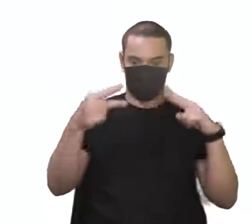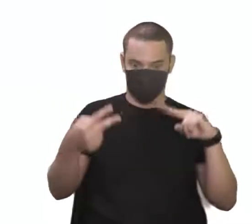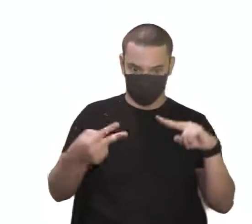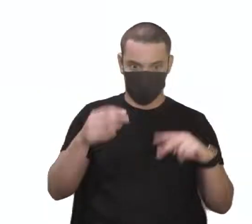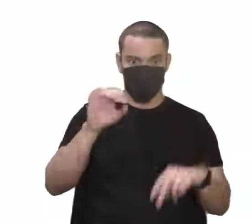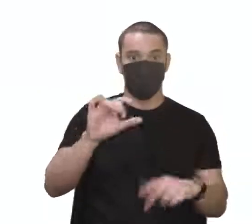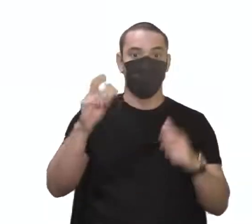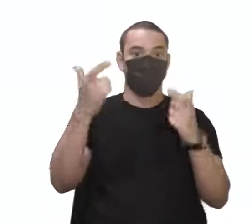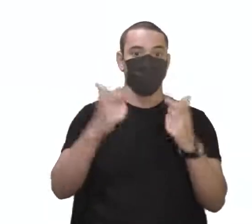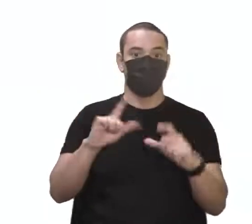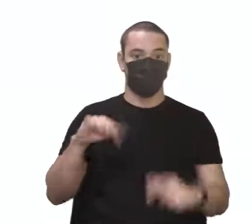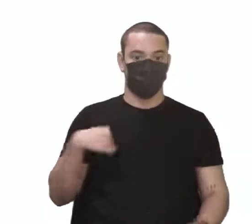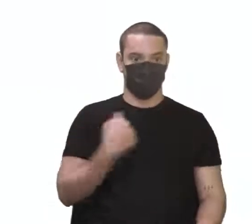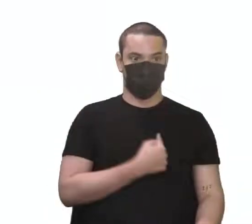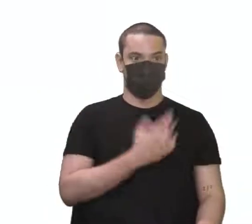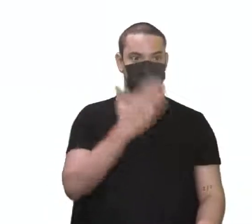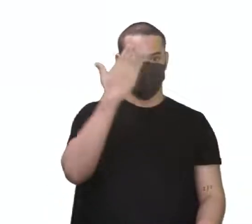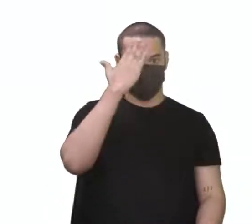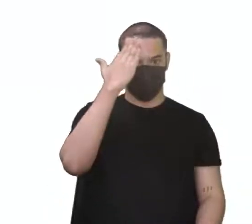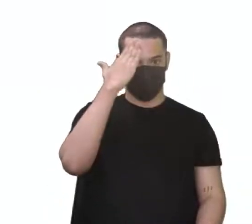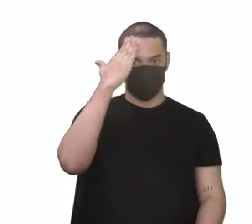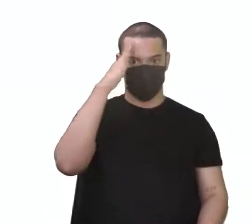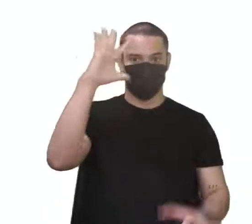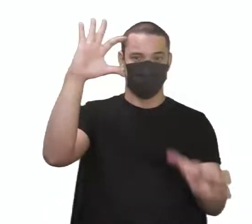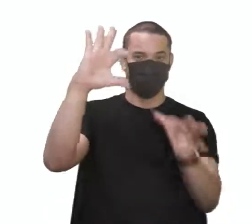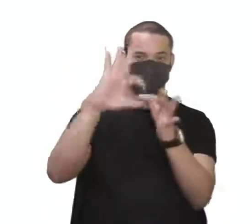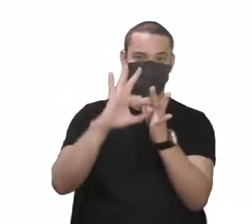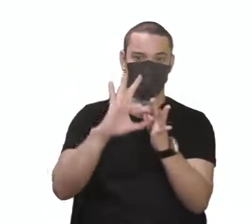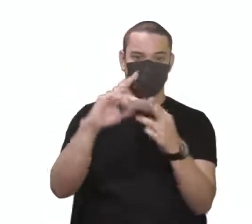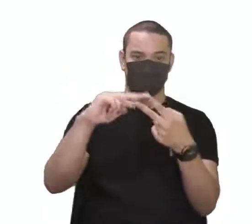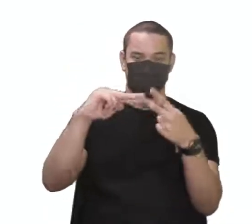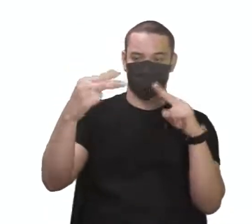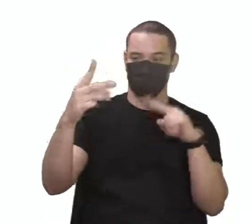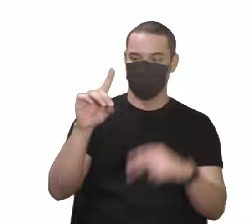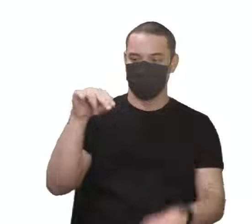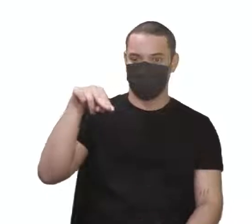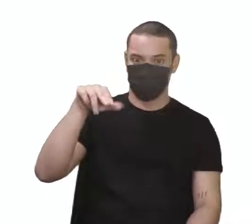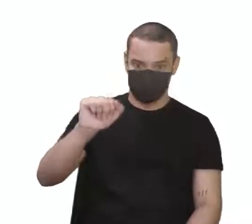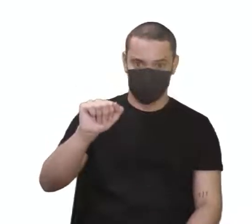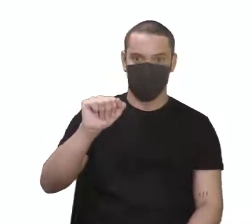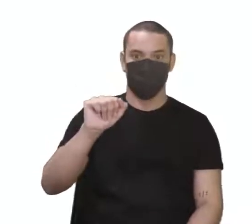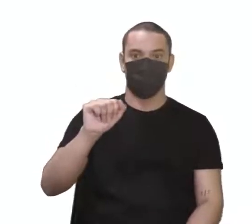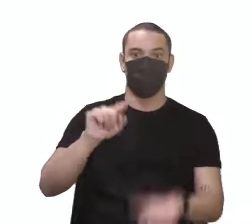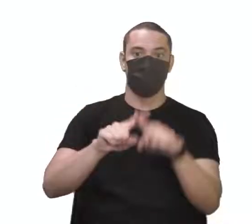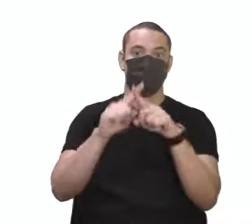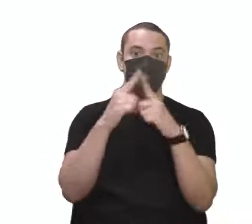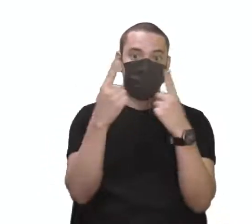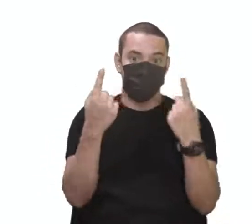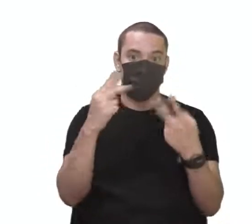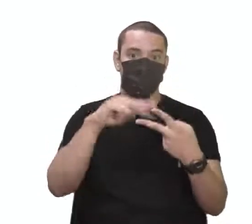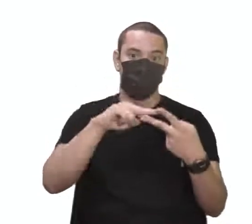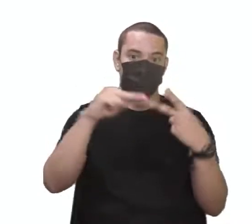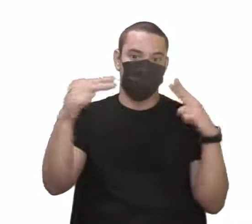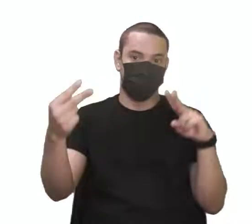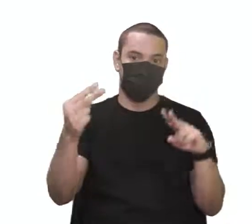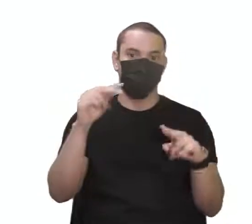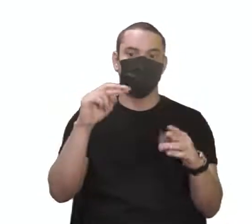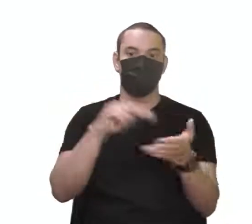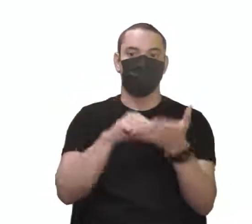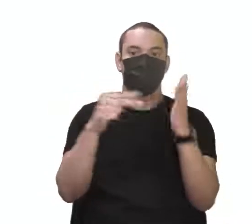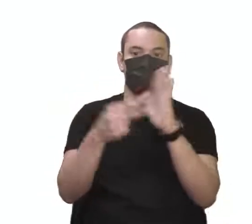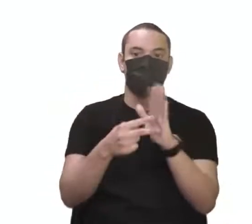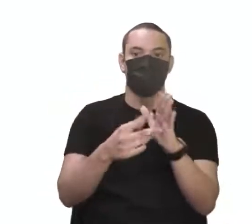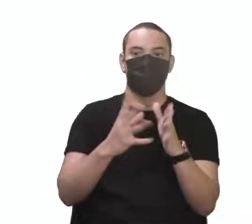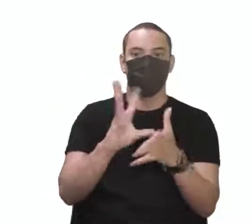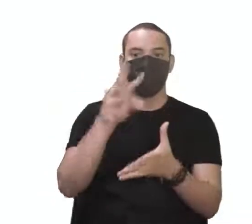DNA, onde nós sabemos, então esse genoma está associado aqui ao DNA, e a gente sabe que esse DNA ele é constituído